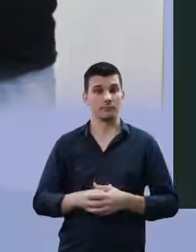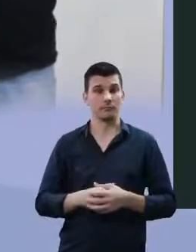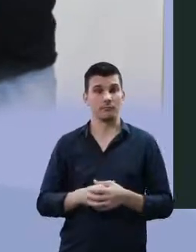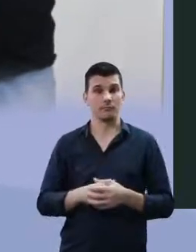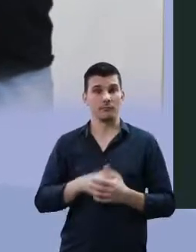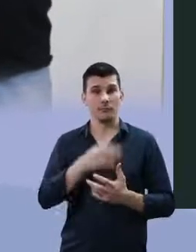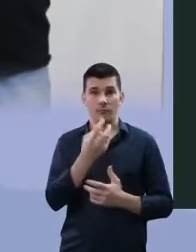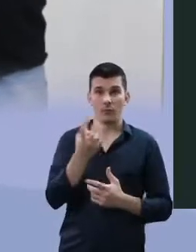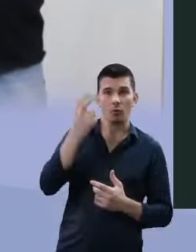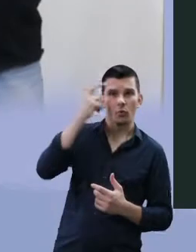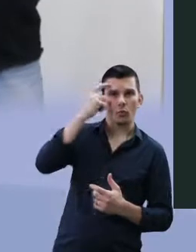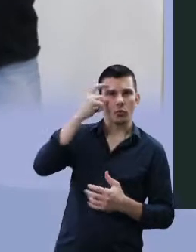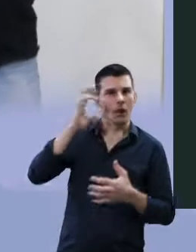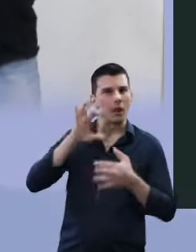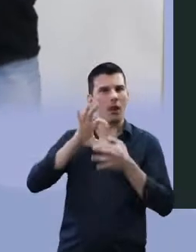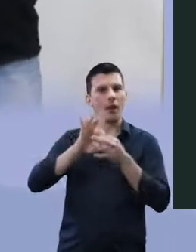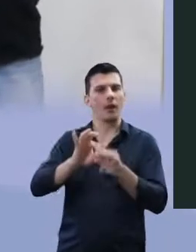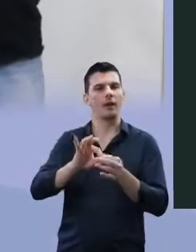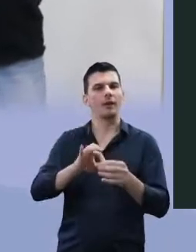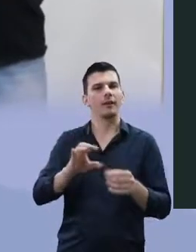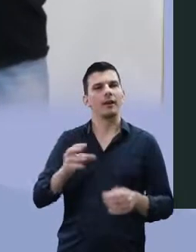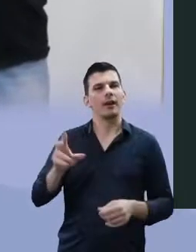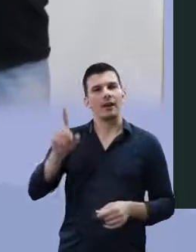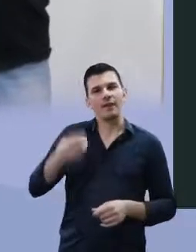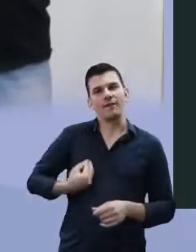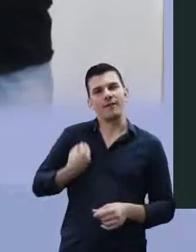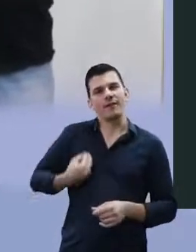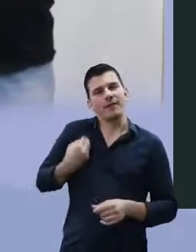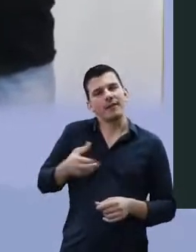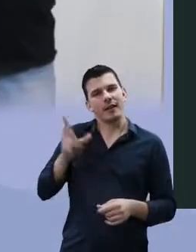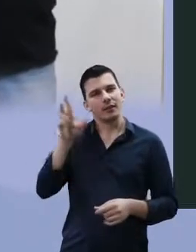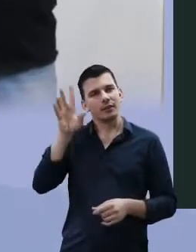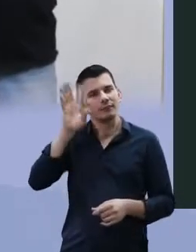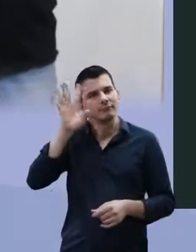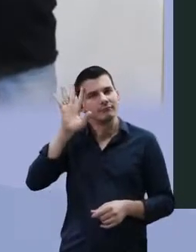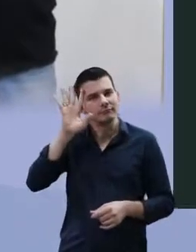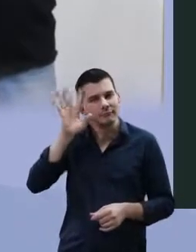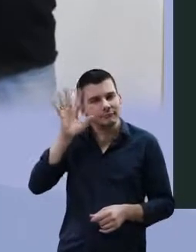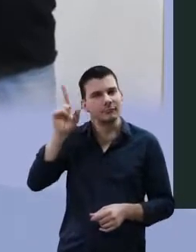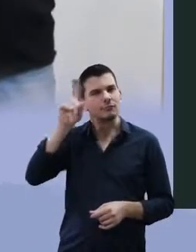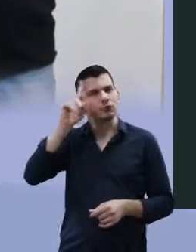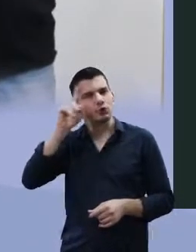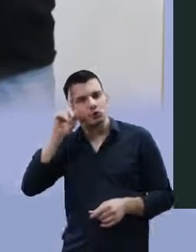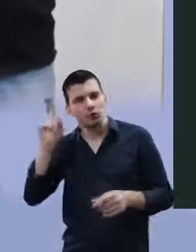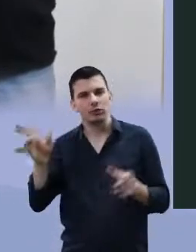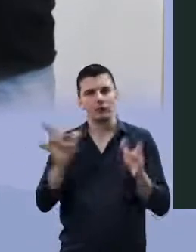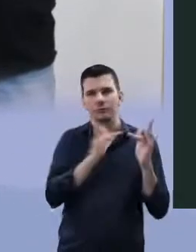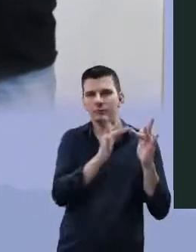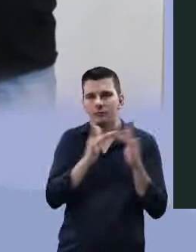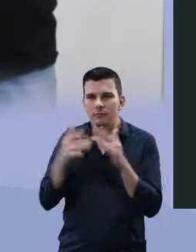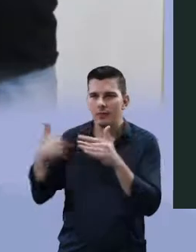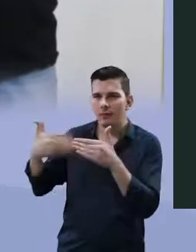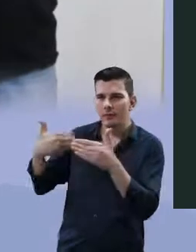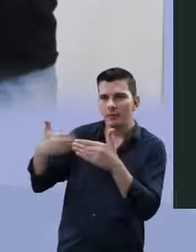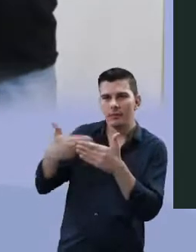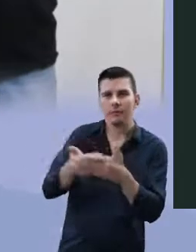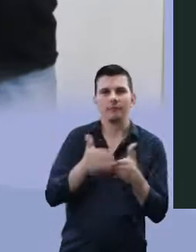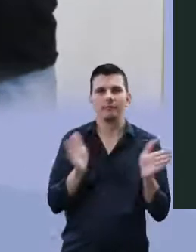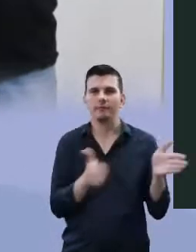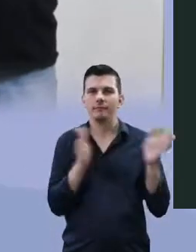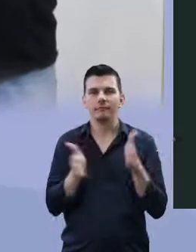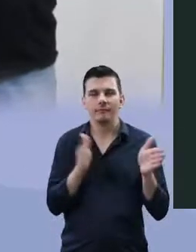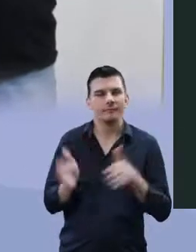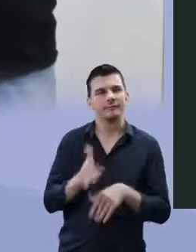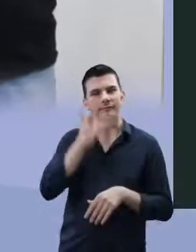vocês. A cultura é aquilo que está ligado ao cotidiano do sujeito. Então, um indivíduo qualquer, ele